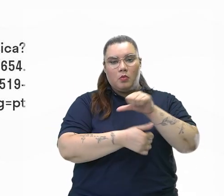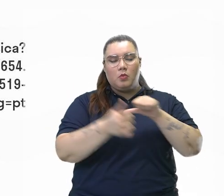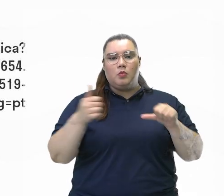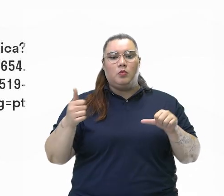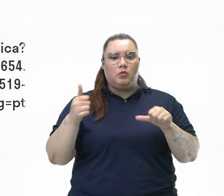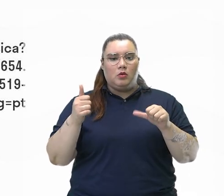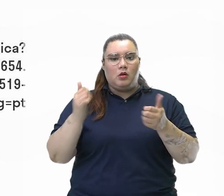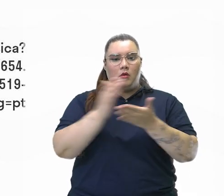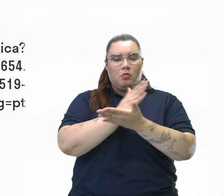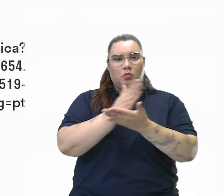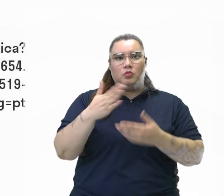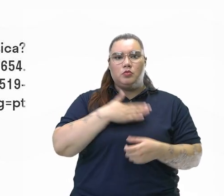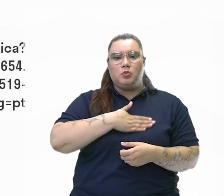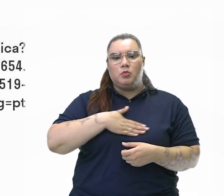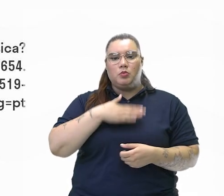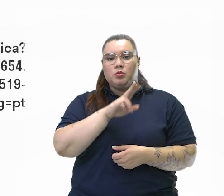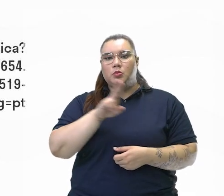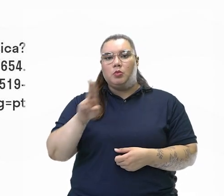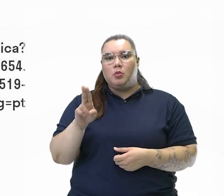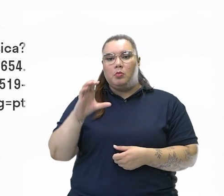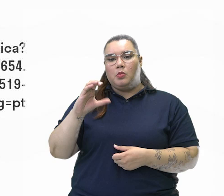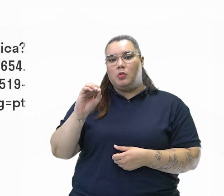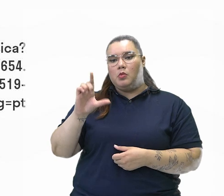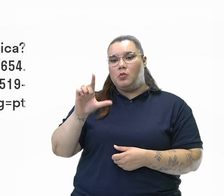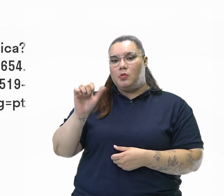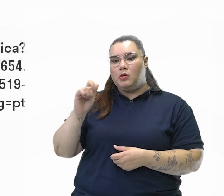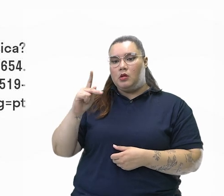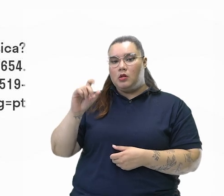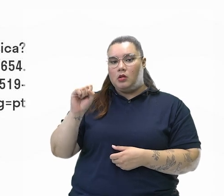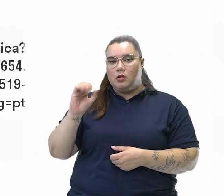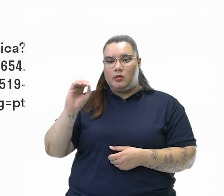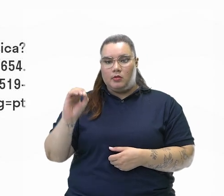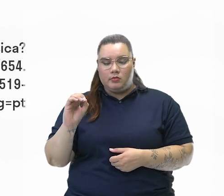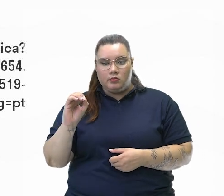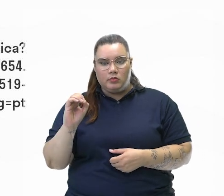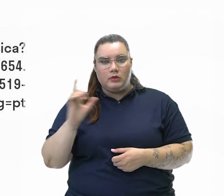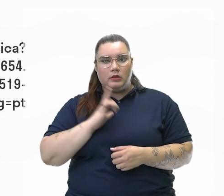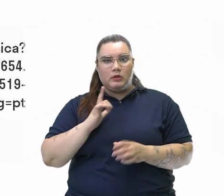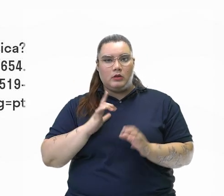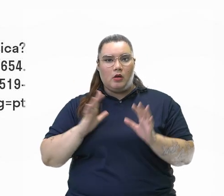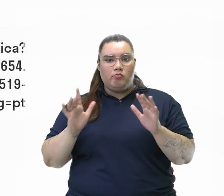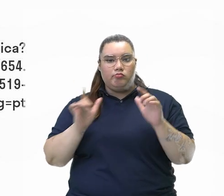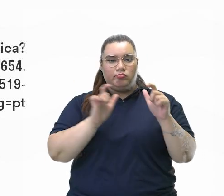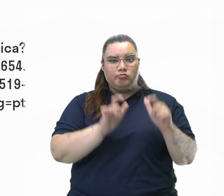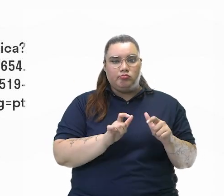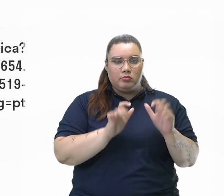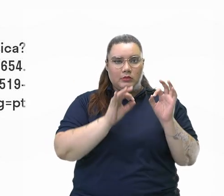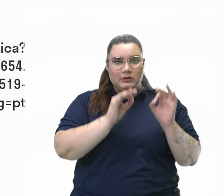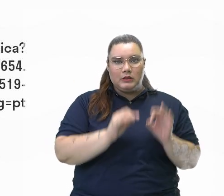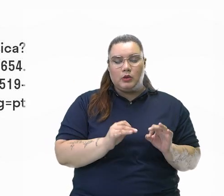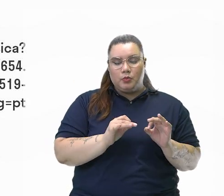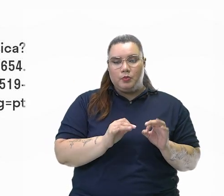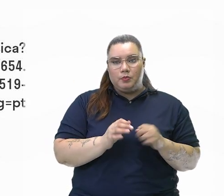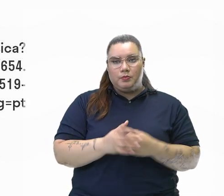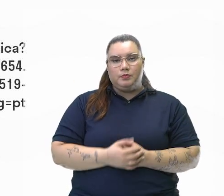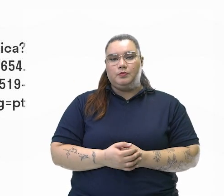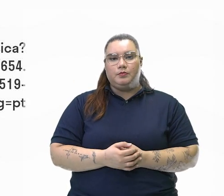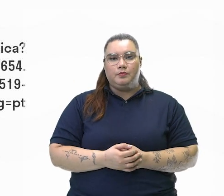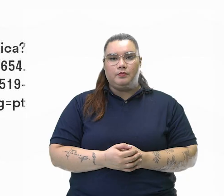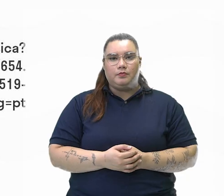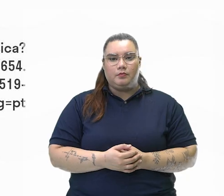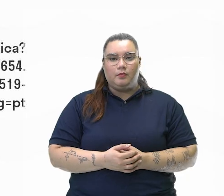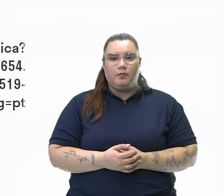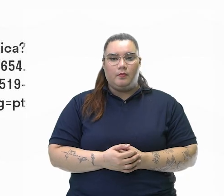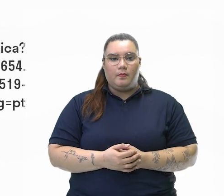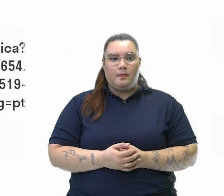sofre o que alguns gostam de chamar de colapso, passando a ter uma posição